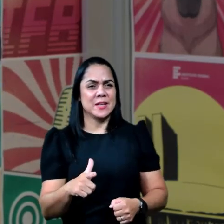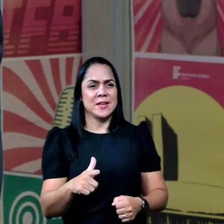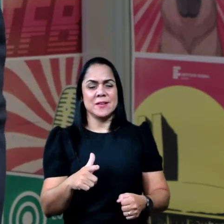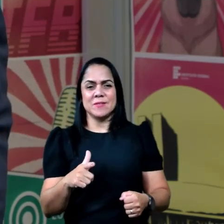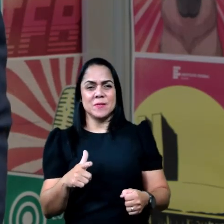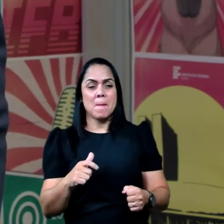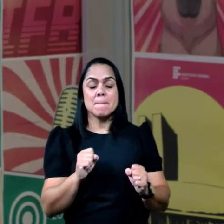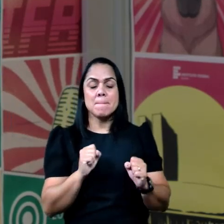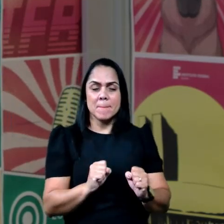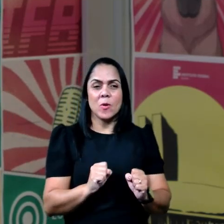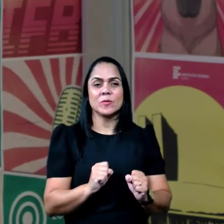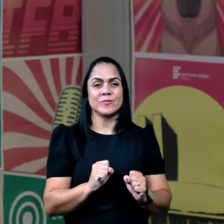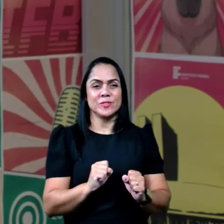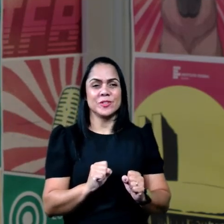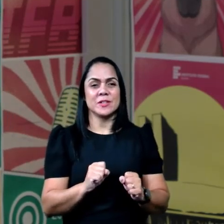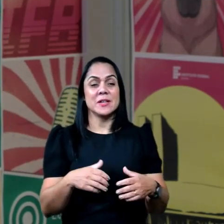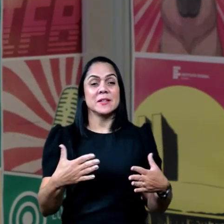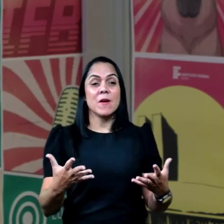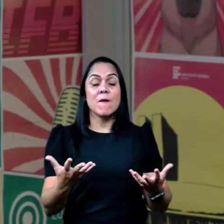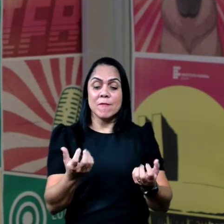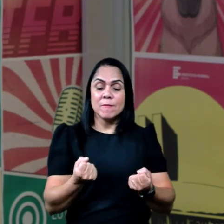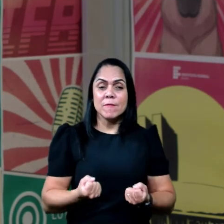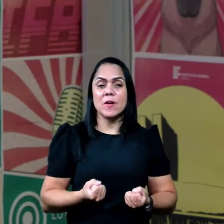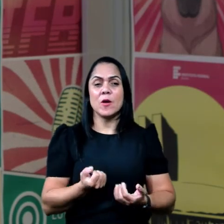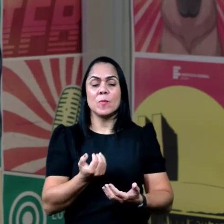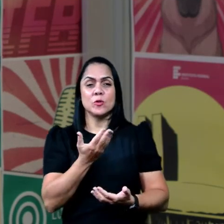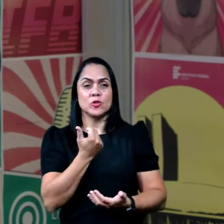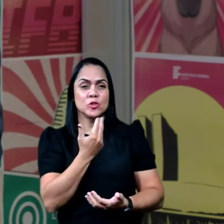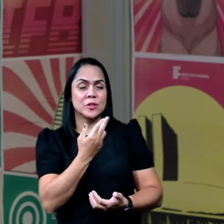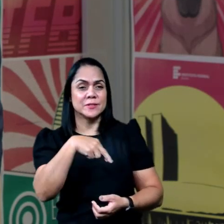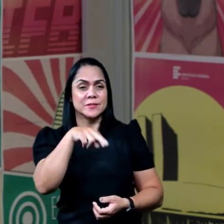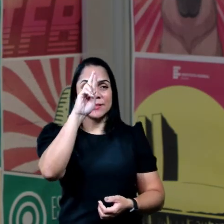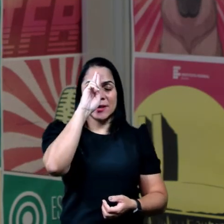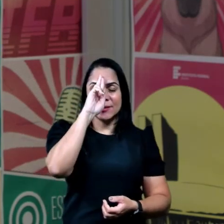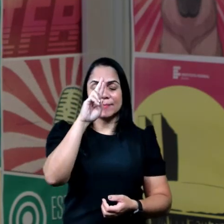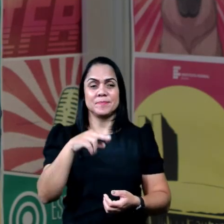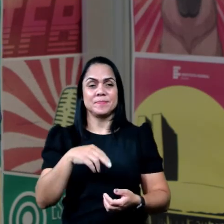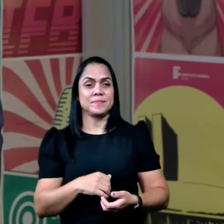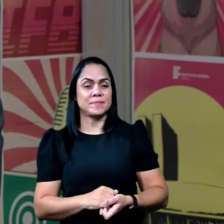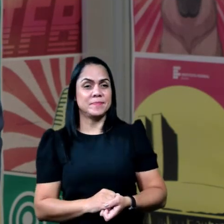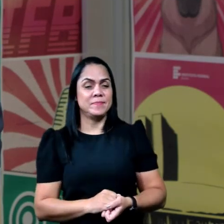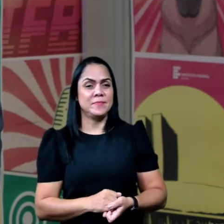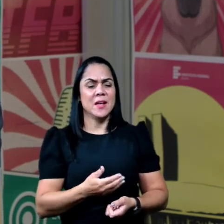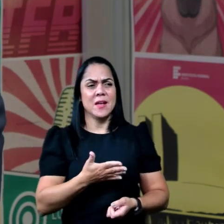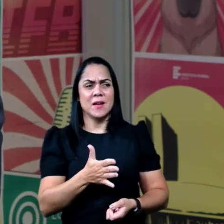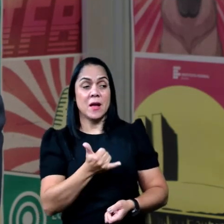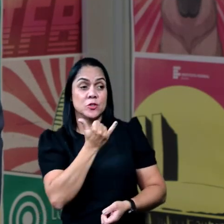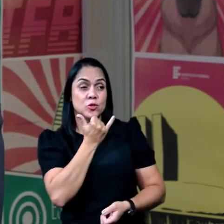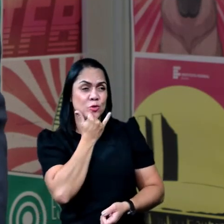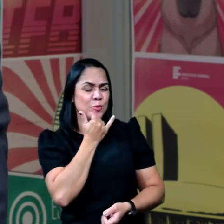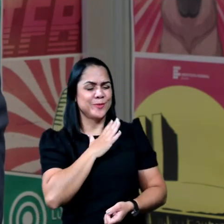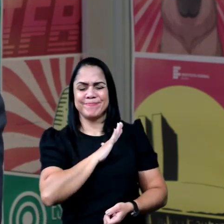isso, precisa parar. Ó, feito com, vamos jantar, tal. Não, olha, desculpa, eu não tenho interesse, muito obrigado,